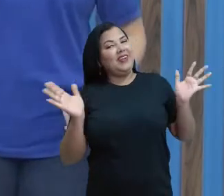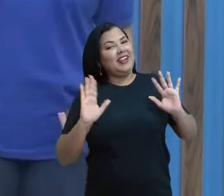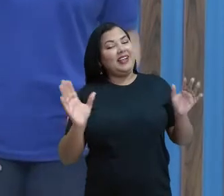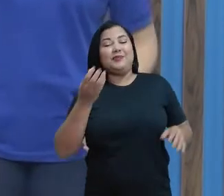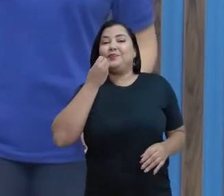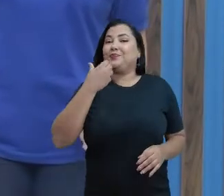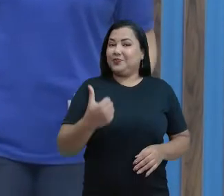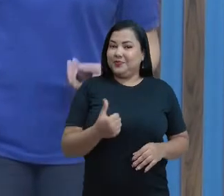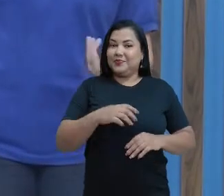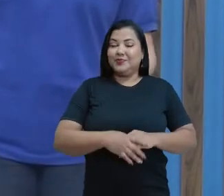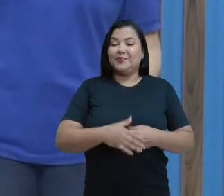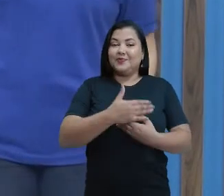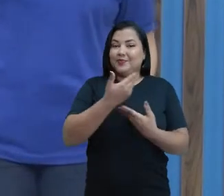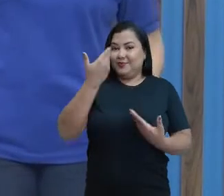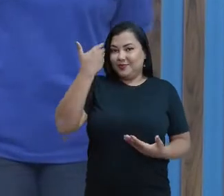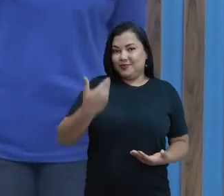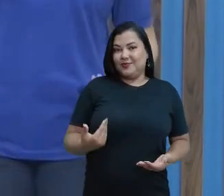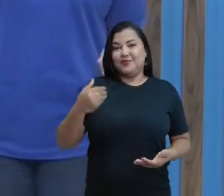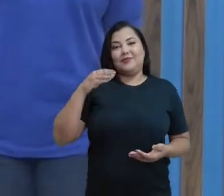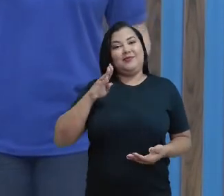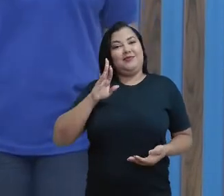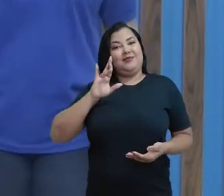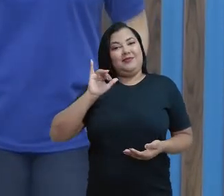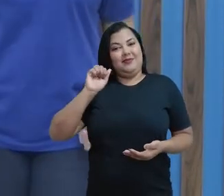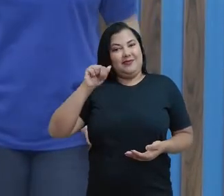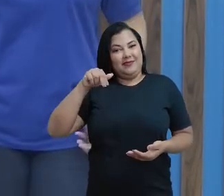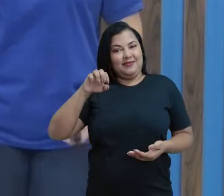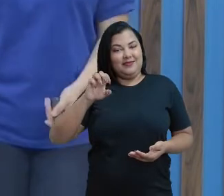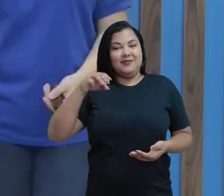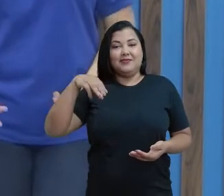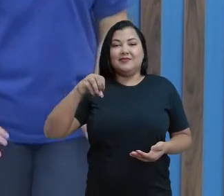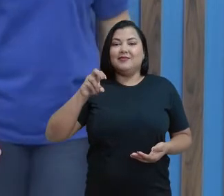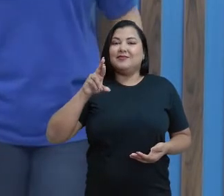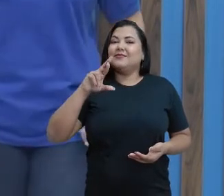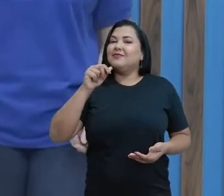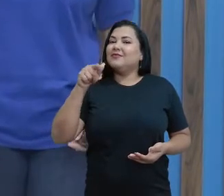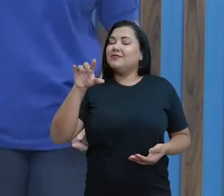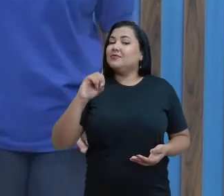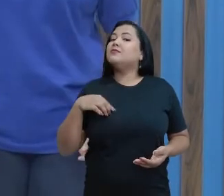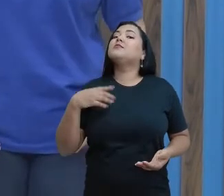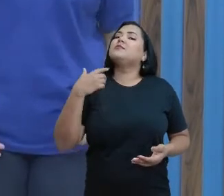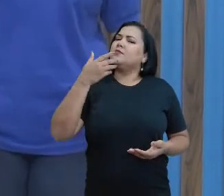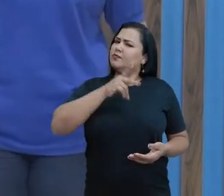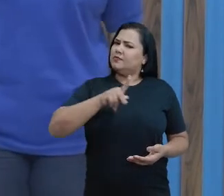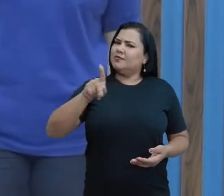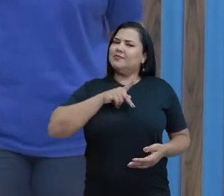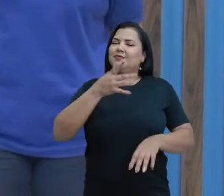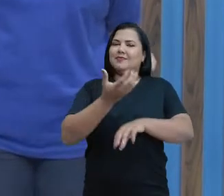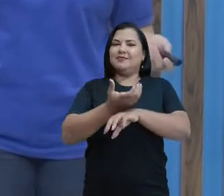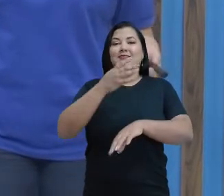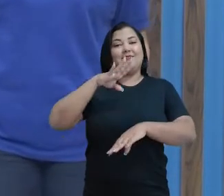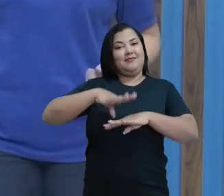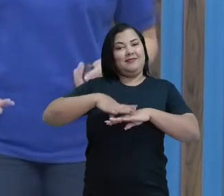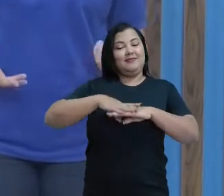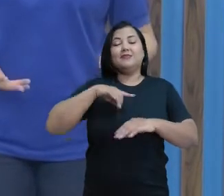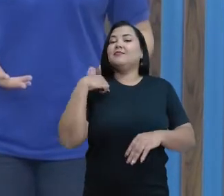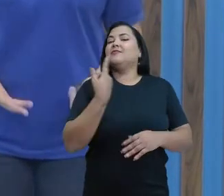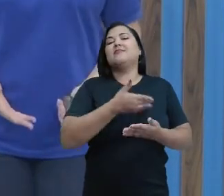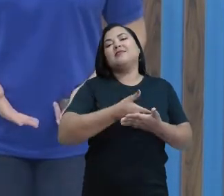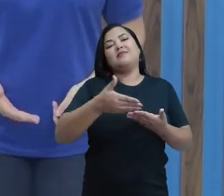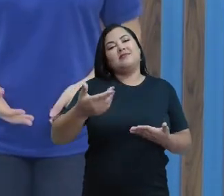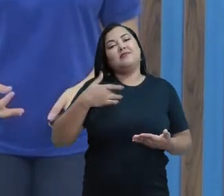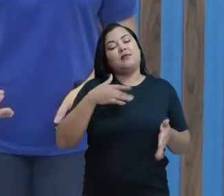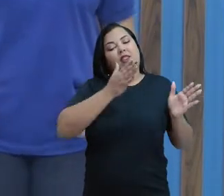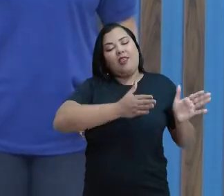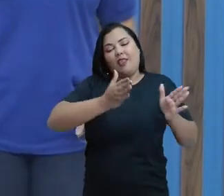pessoal, tudo bem? Eu me chamo Briane Mourão, né? Como vocês bem sabem, sou professora de matemática e a gente está aqui iniciando a